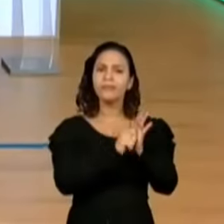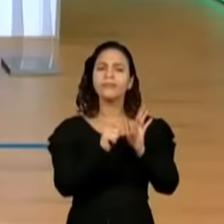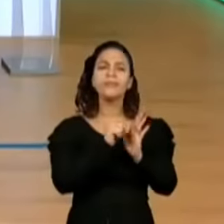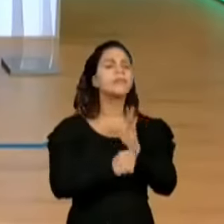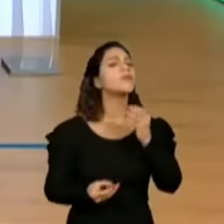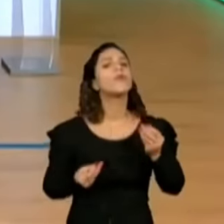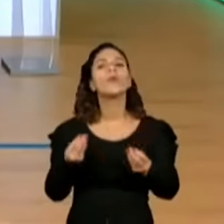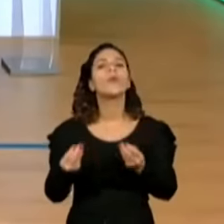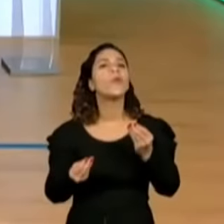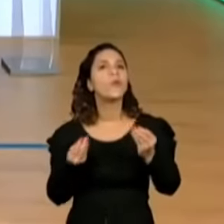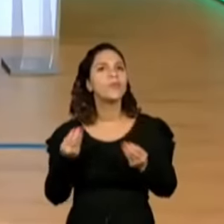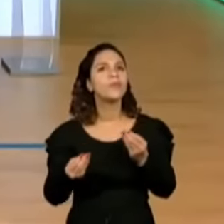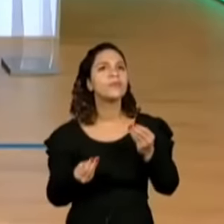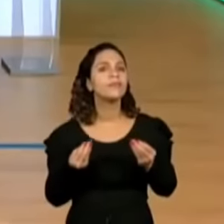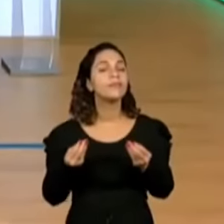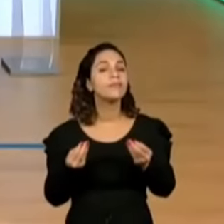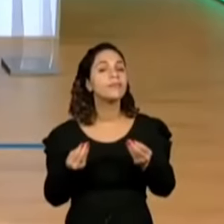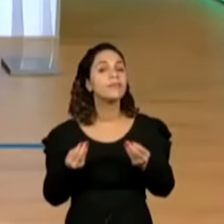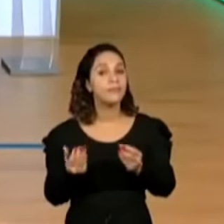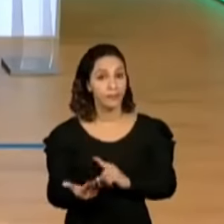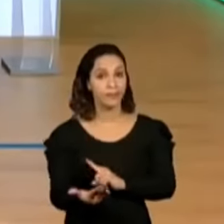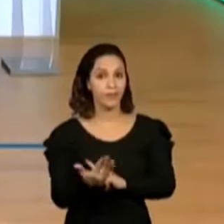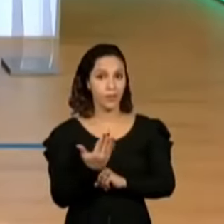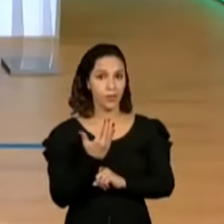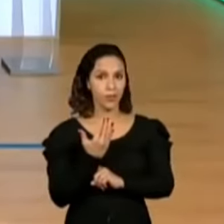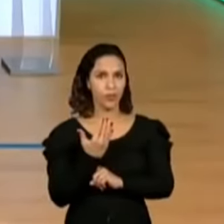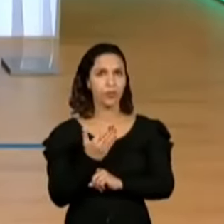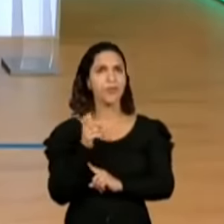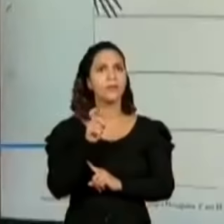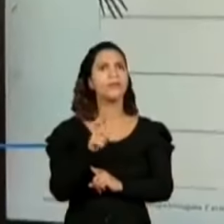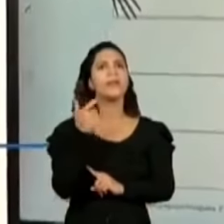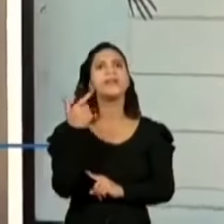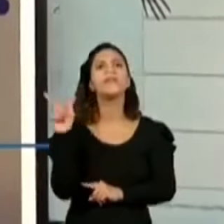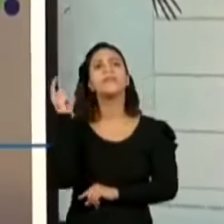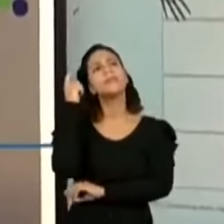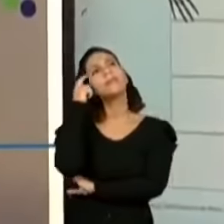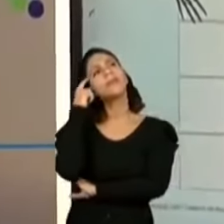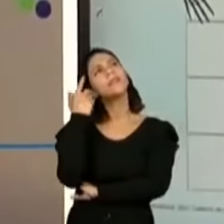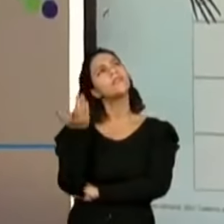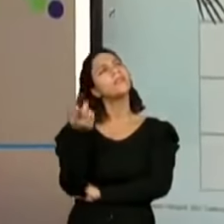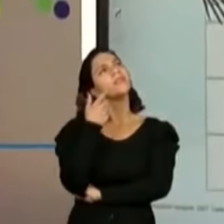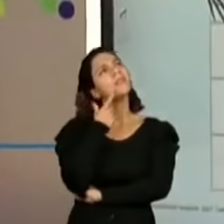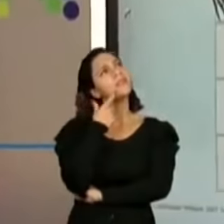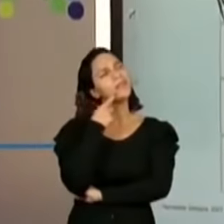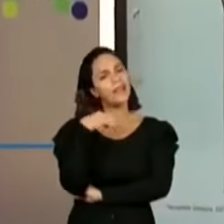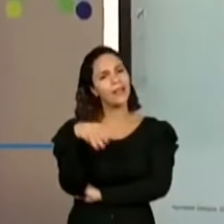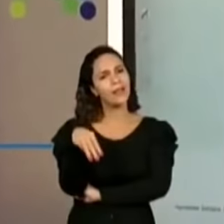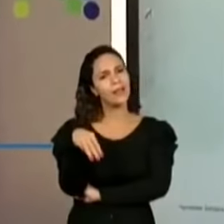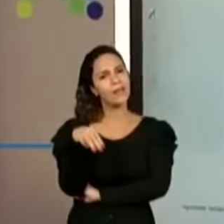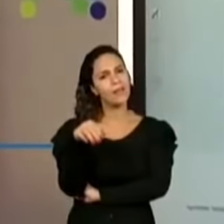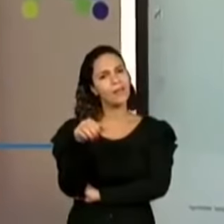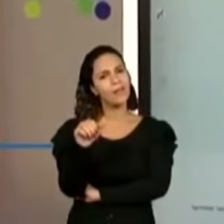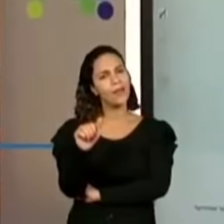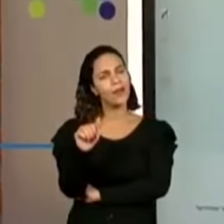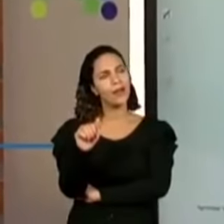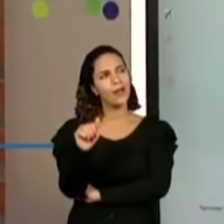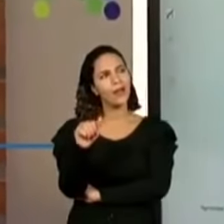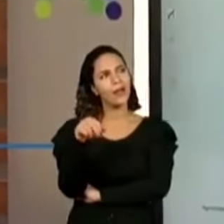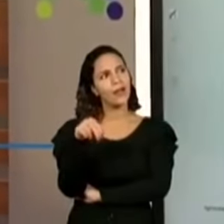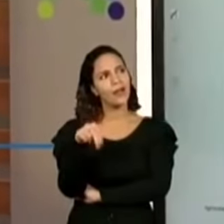escrever manúbrio? Me apoiando na escrita de qual outra palavra? Pense em qual outra palavra você